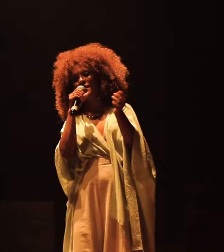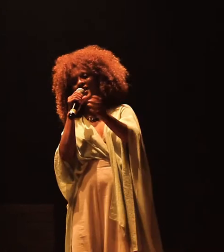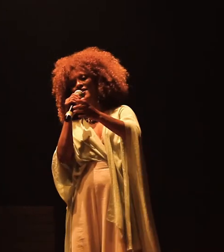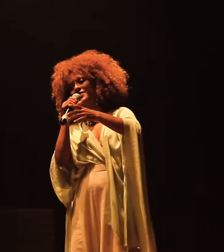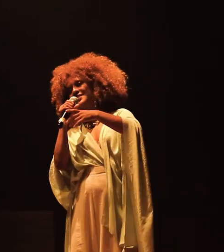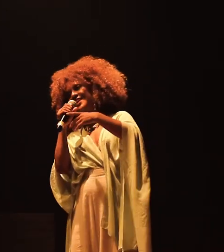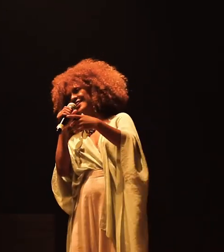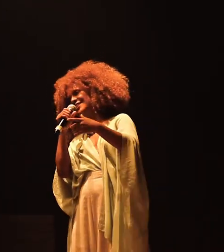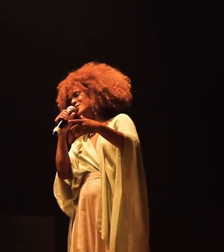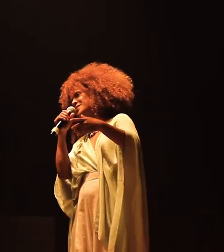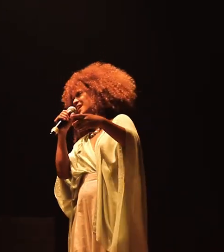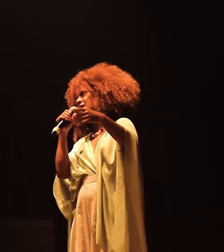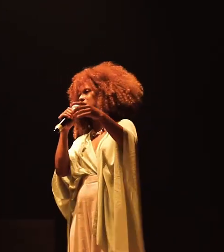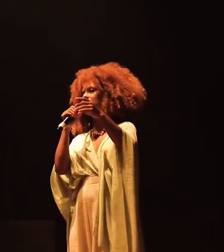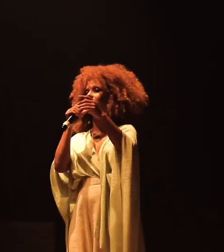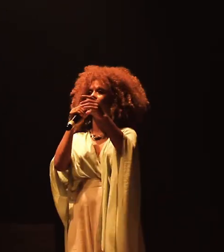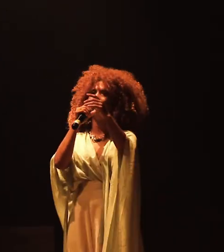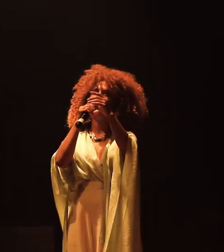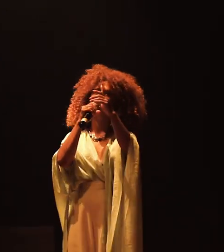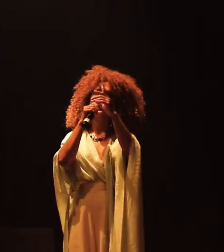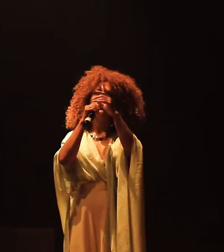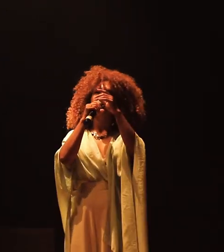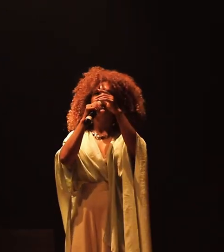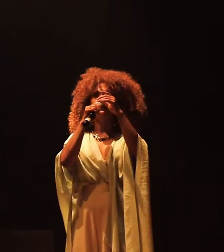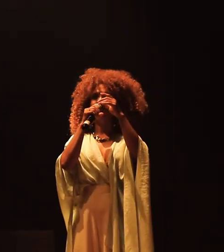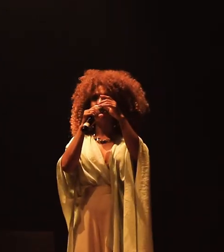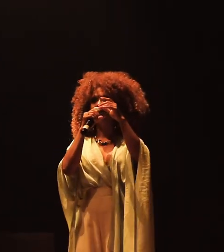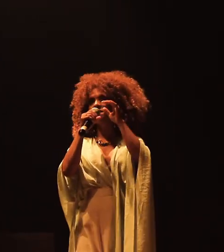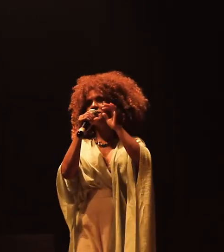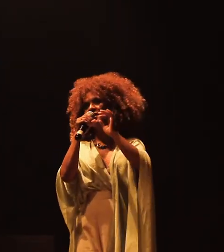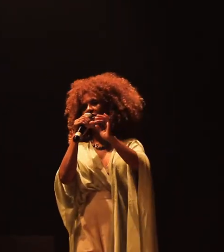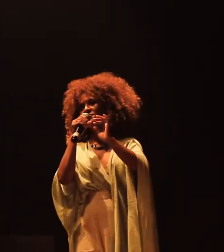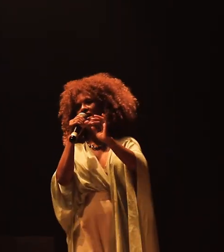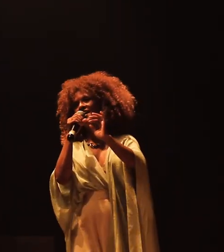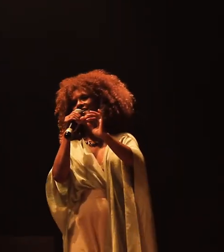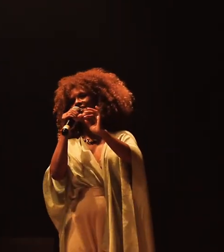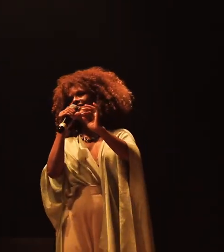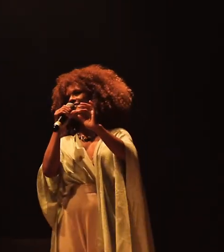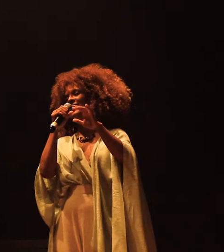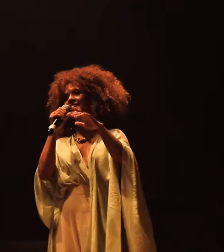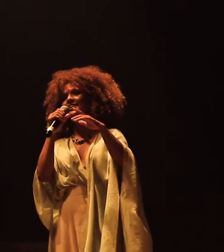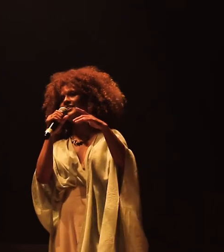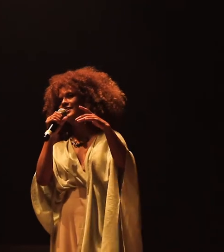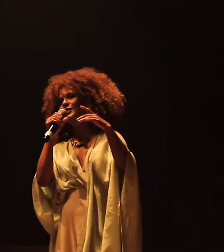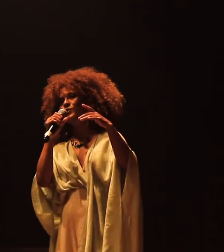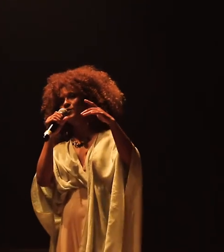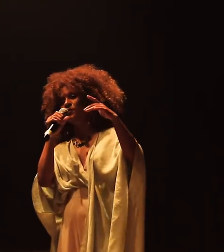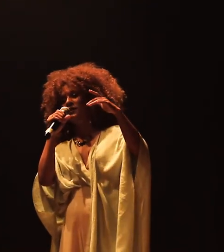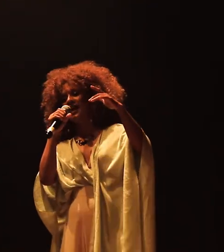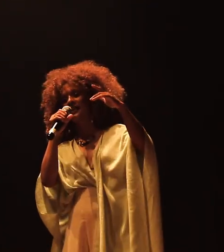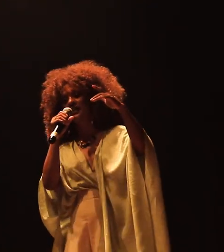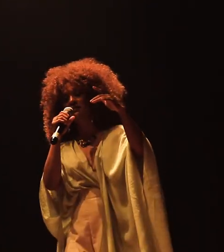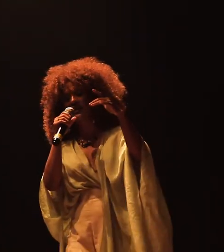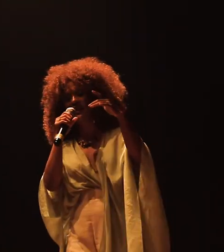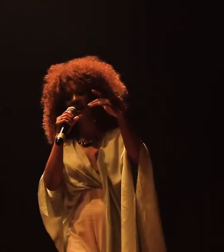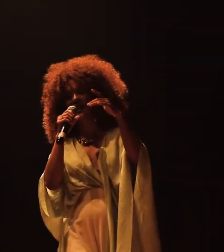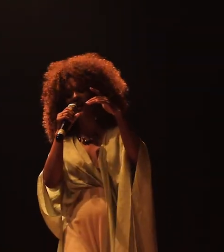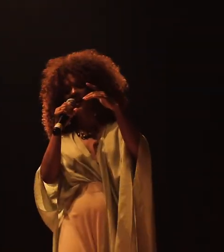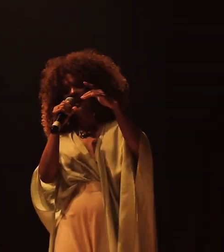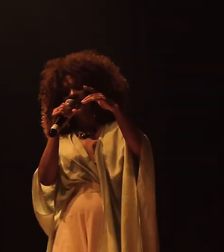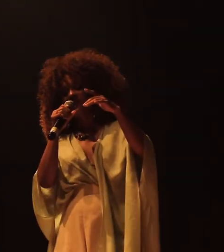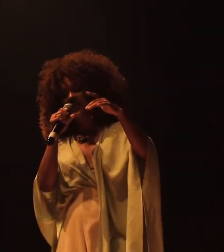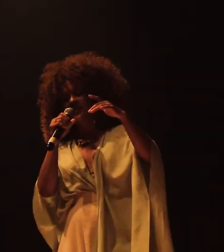Cidade com as palavras querendo sair, ao mesmo tempo em que vai seguir andando sobre a